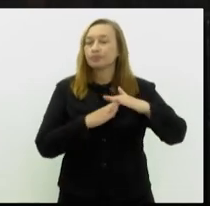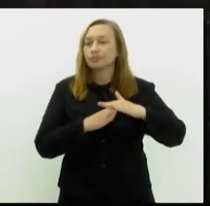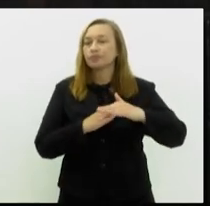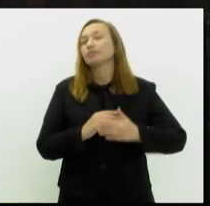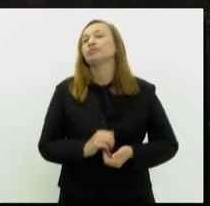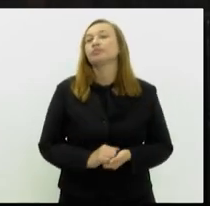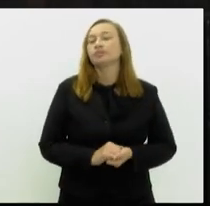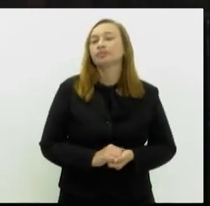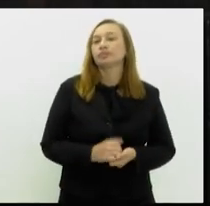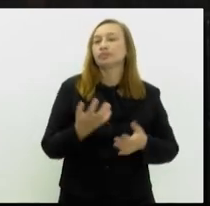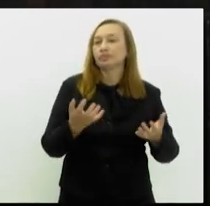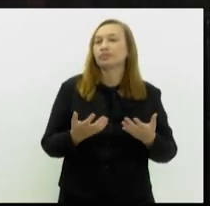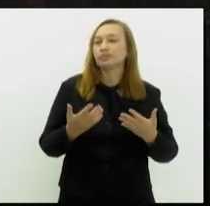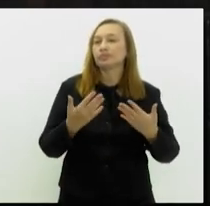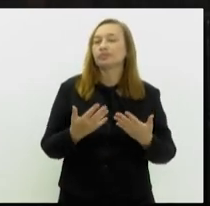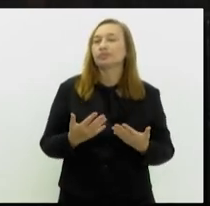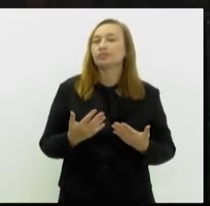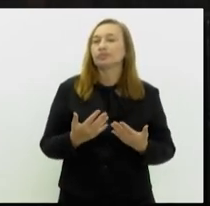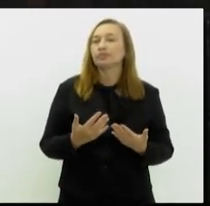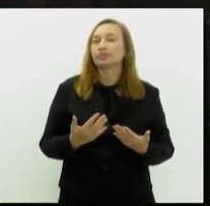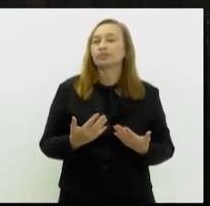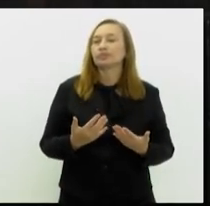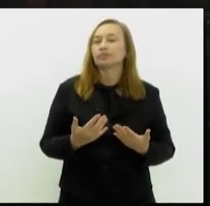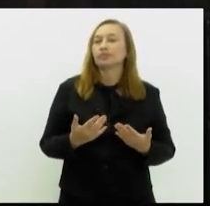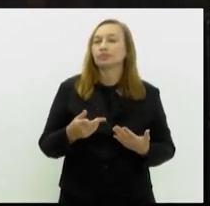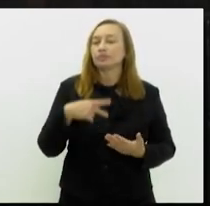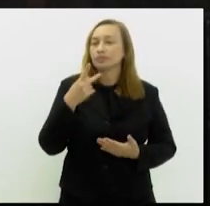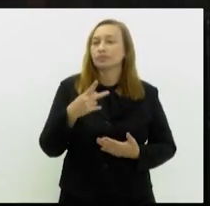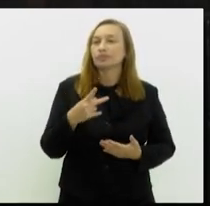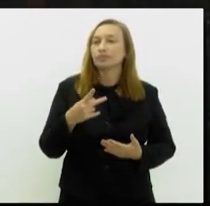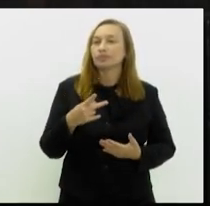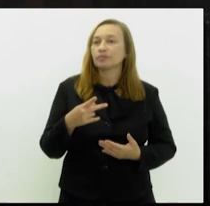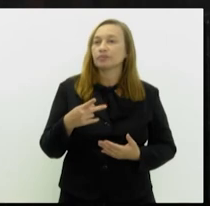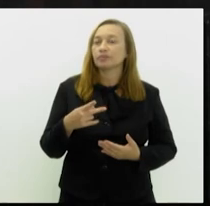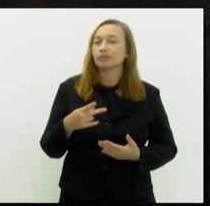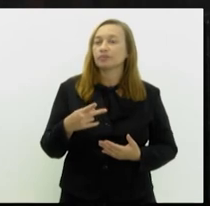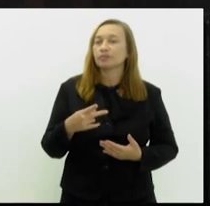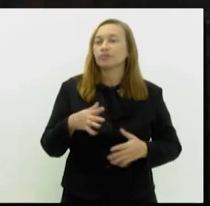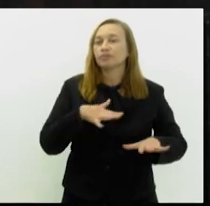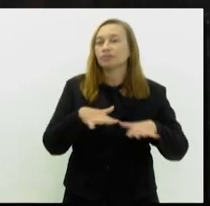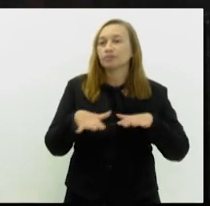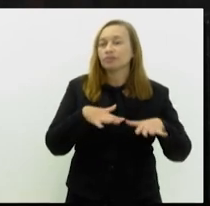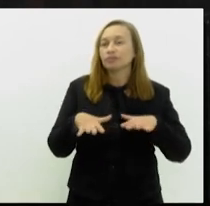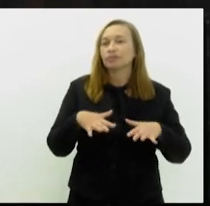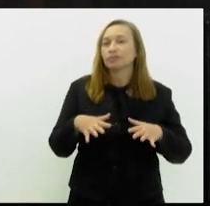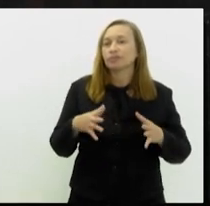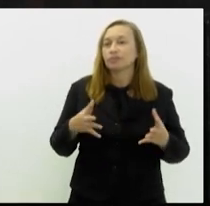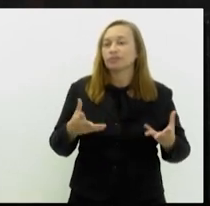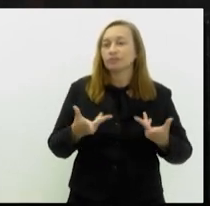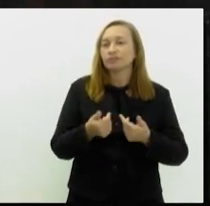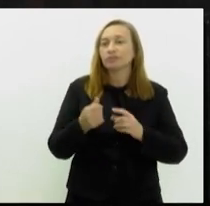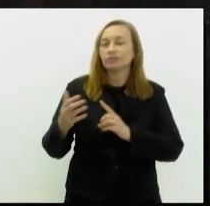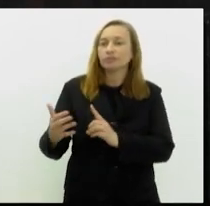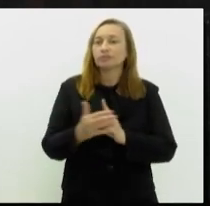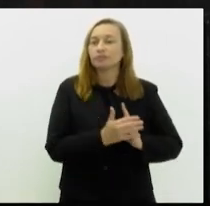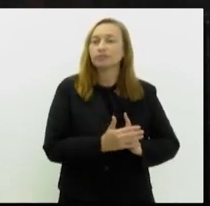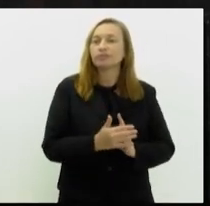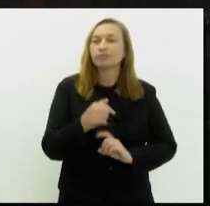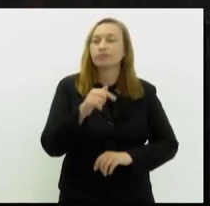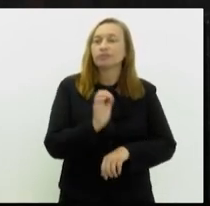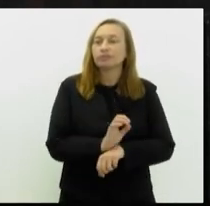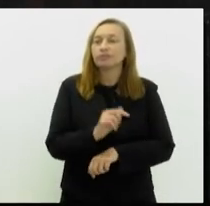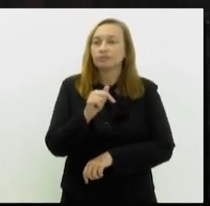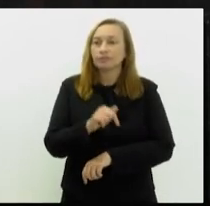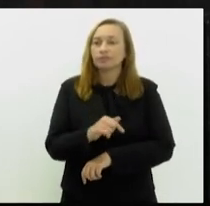mundial. Eu quero referenciar o que fala Abraço Cultural, um movimento genuíno de acolhimento a refúgio aqui no nosso